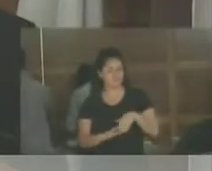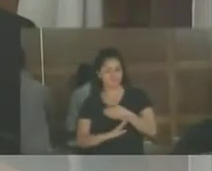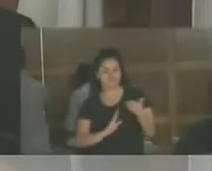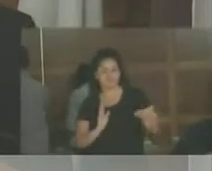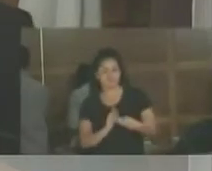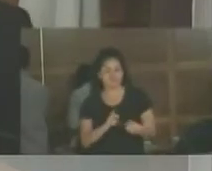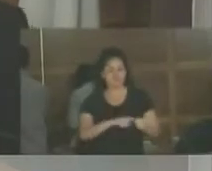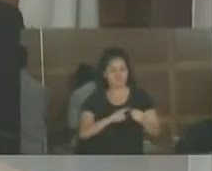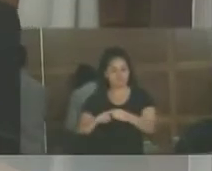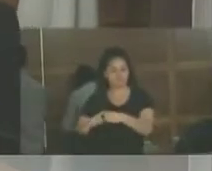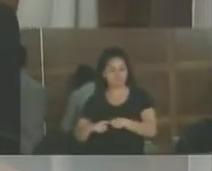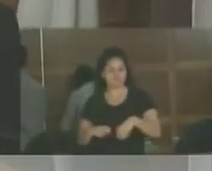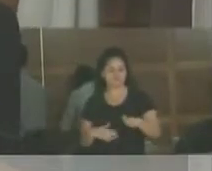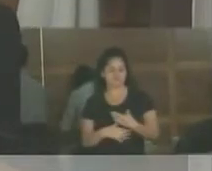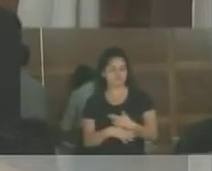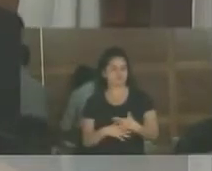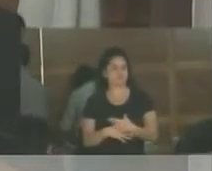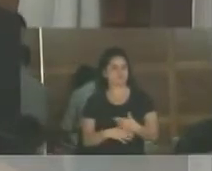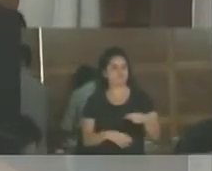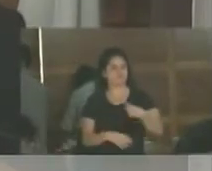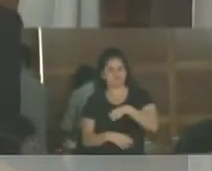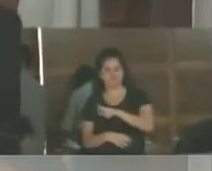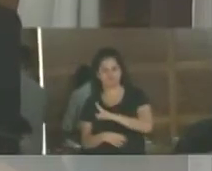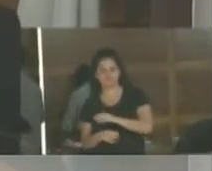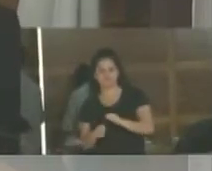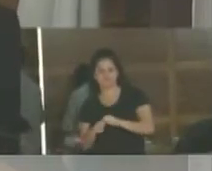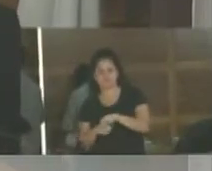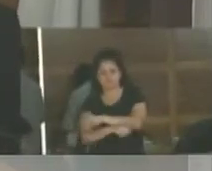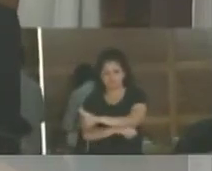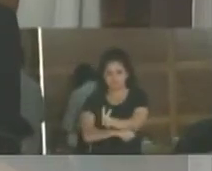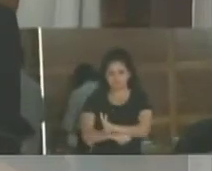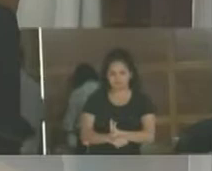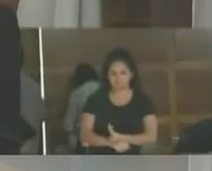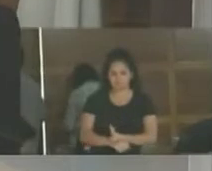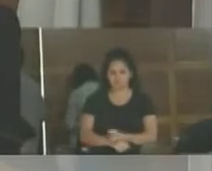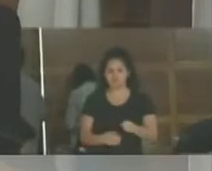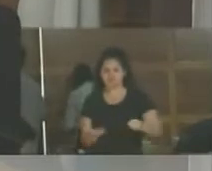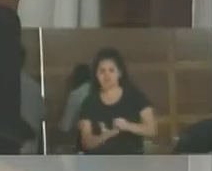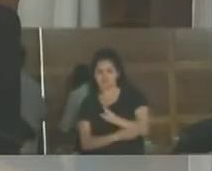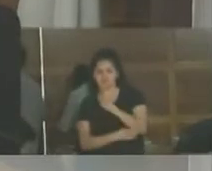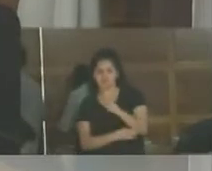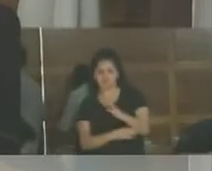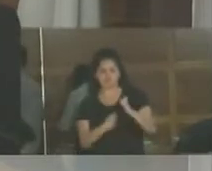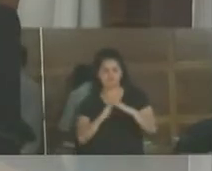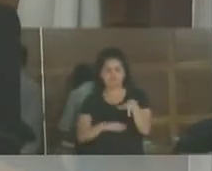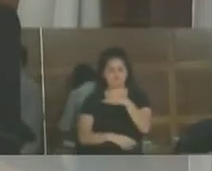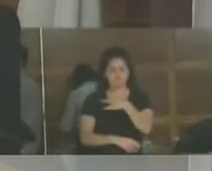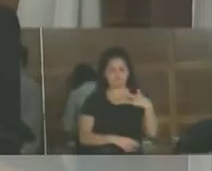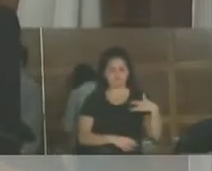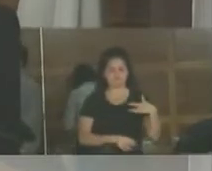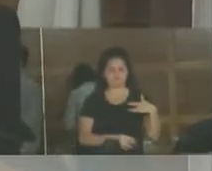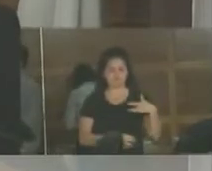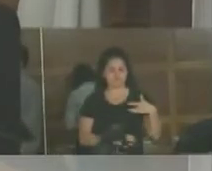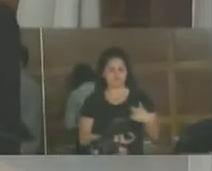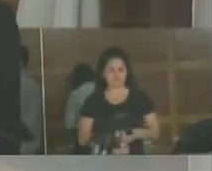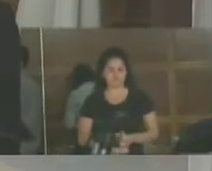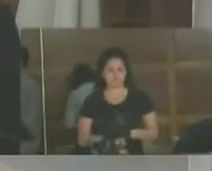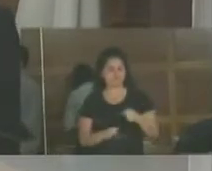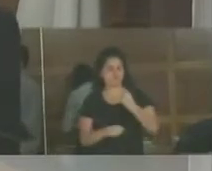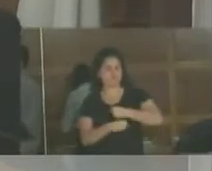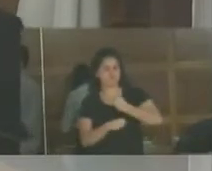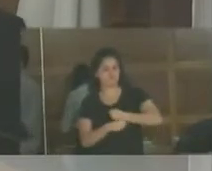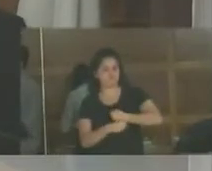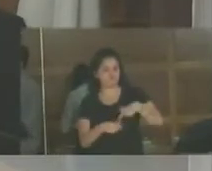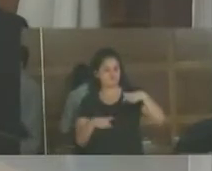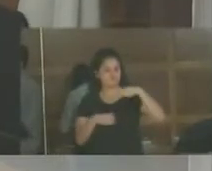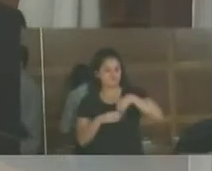município. E fizemos lá uma vistoria dos novos postos de saúde que vai sair lá no condomínio da banqueta. Parabéns